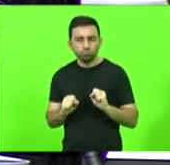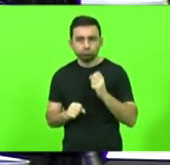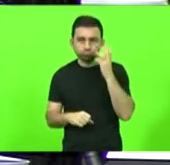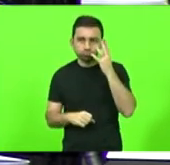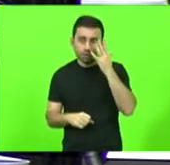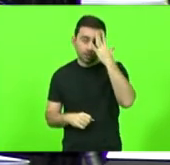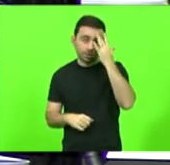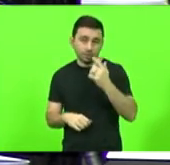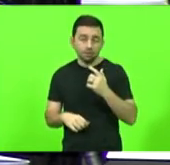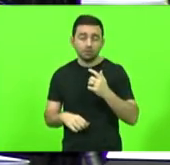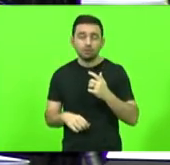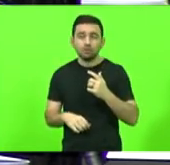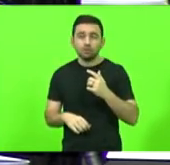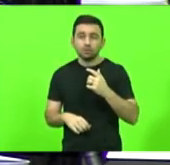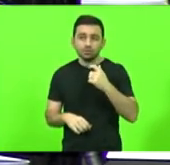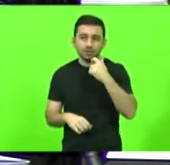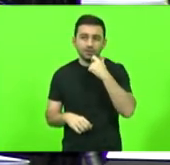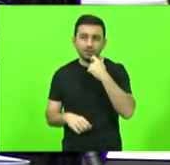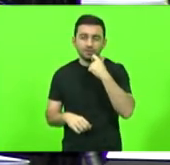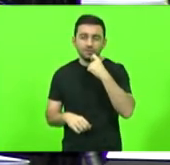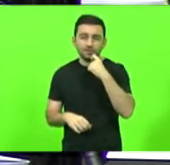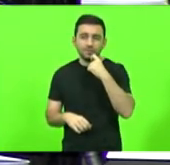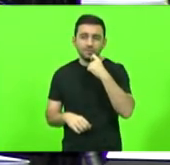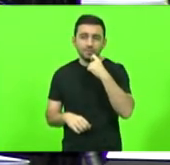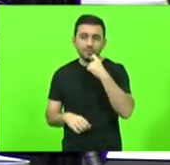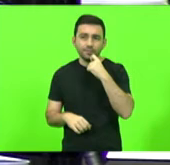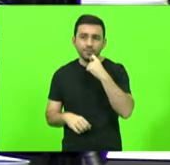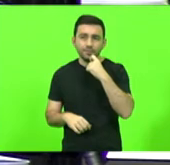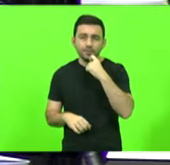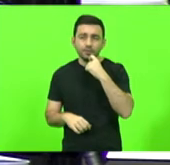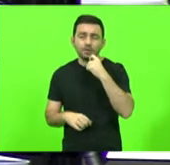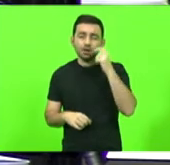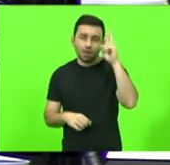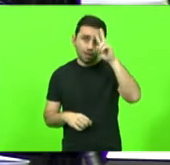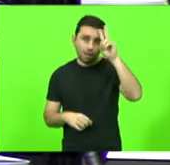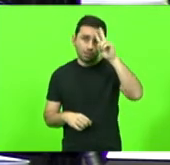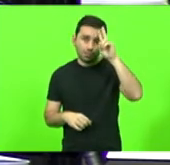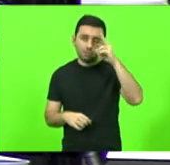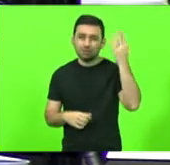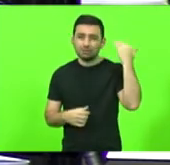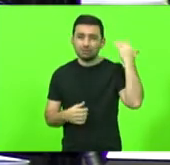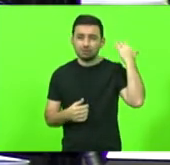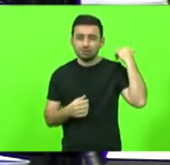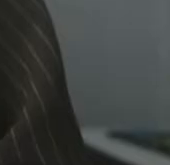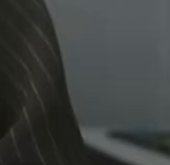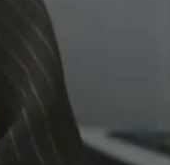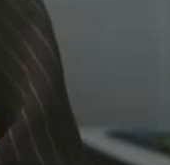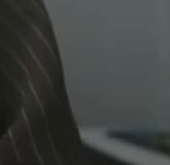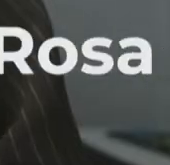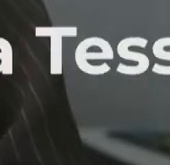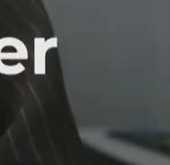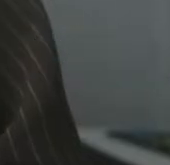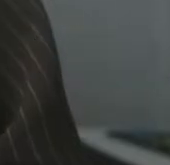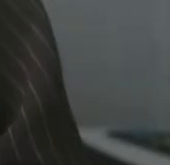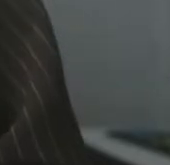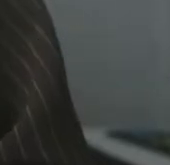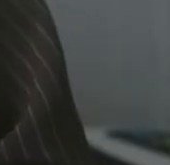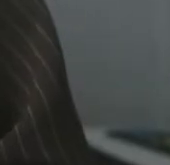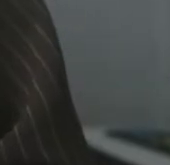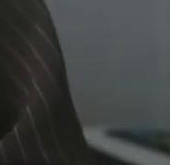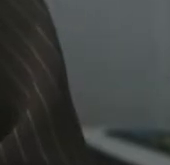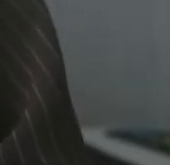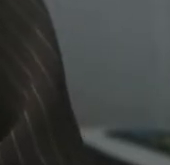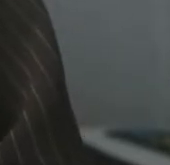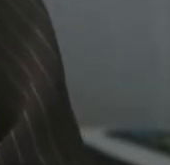sexta-feira, a gente relembra 109 anos do início da Guerra do Contestado. Essa guerra nos deixou